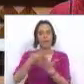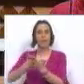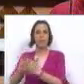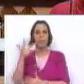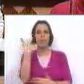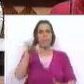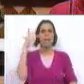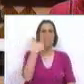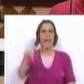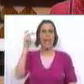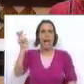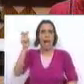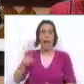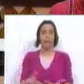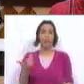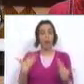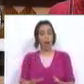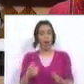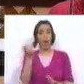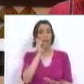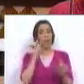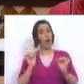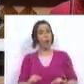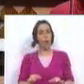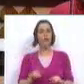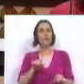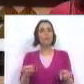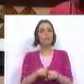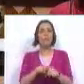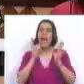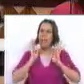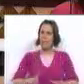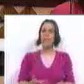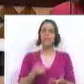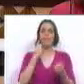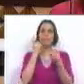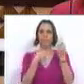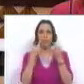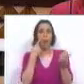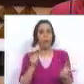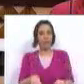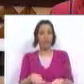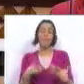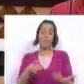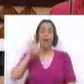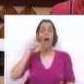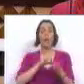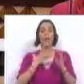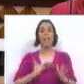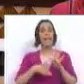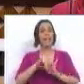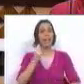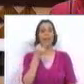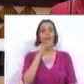centenários, que à luz dos dias de hoje se torna necessário rever. Assim acontece com o Decreto